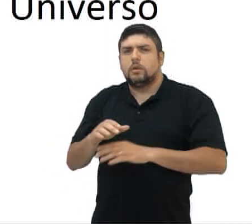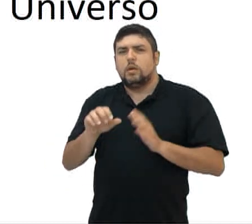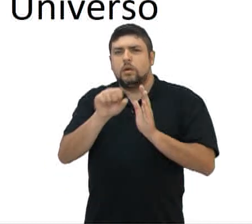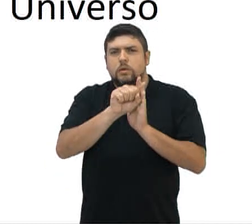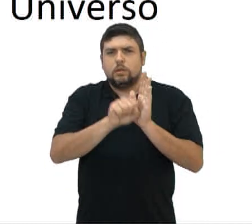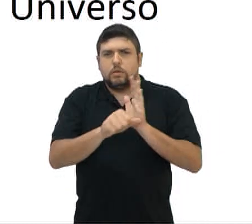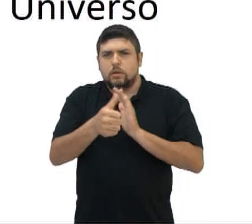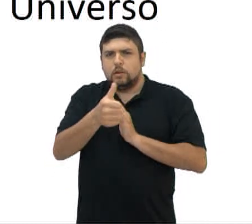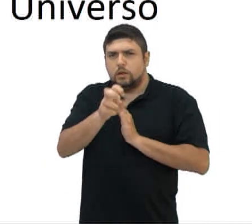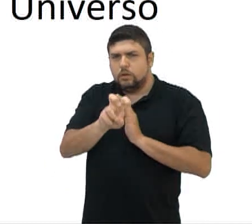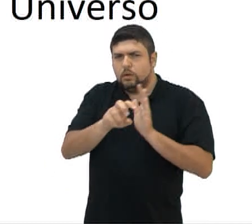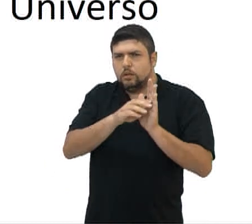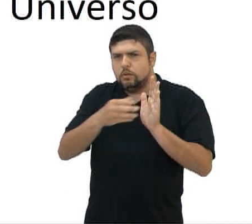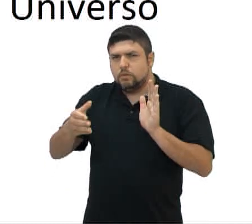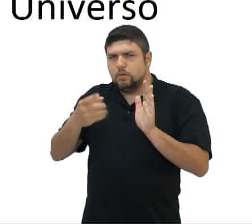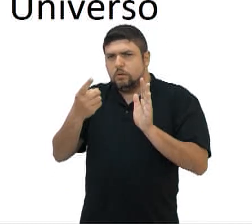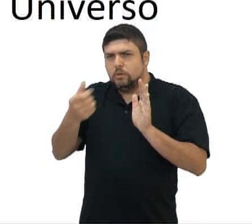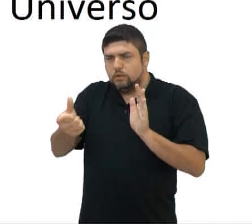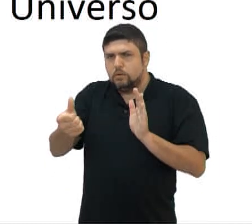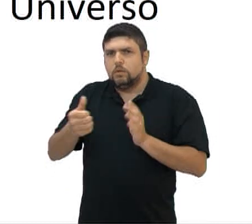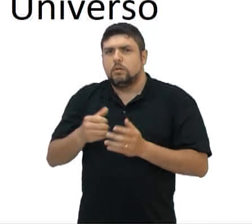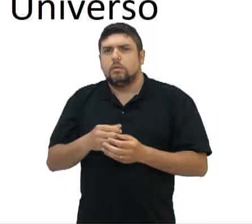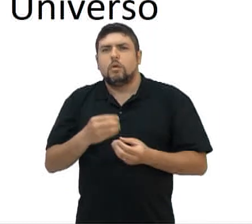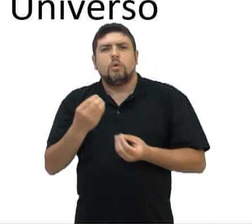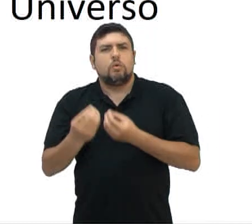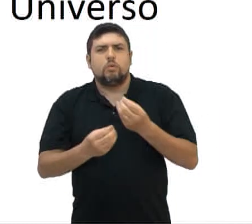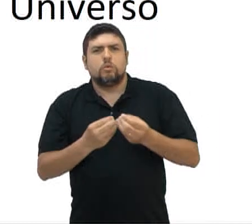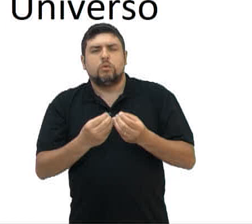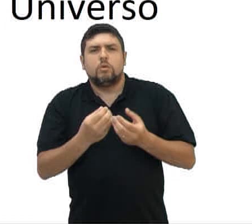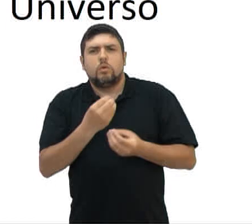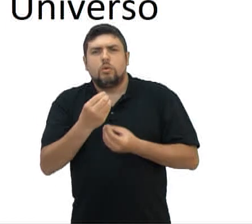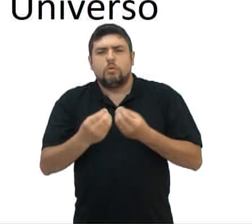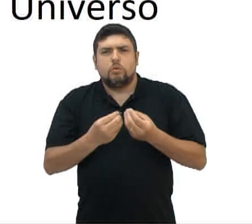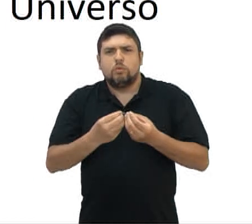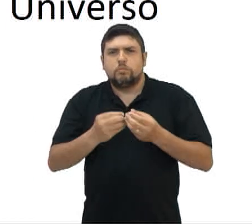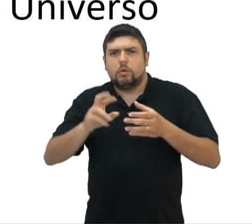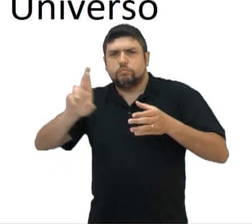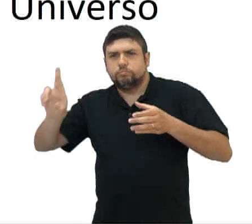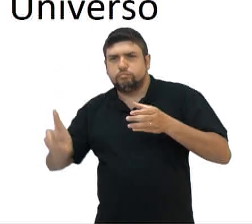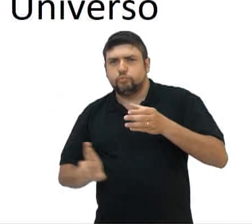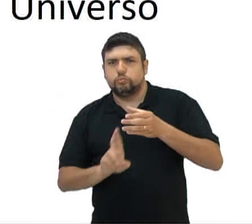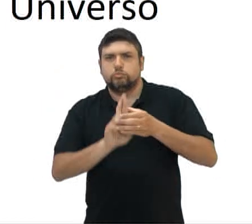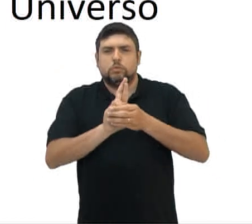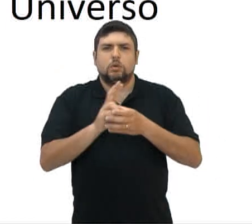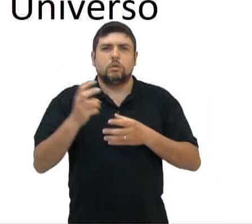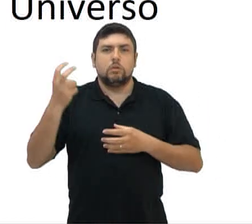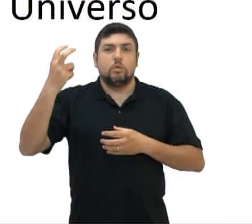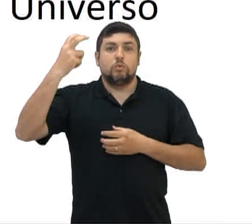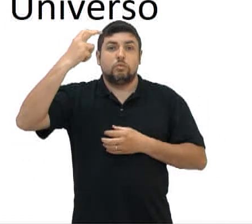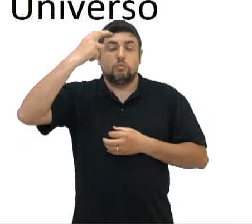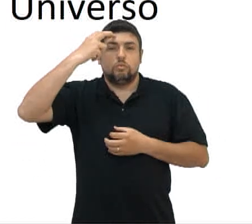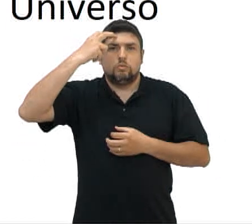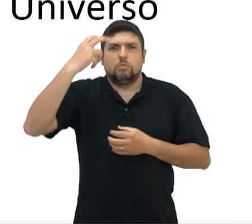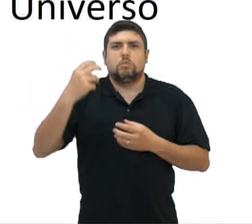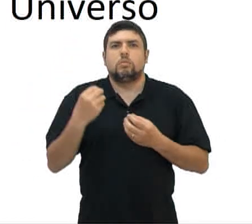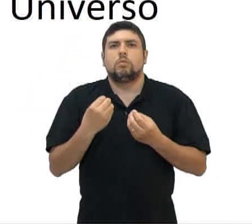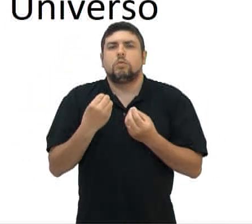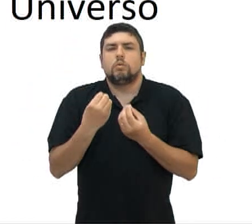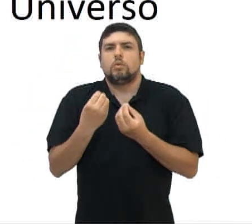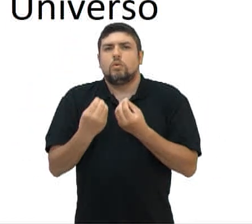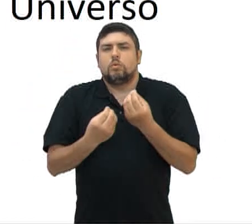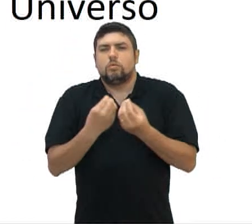XV e XVI, quando emergiu na Europa o Renascimento Cultural, uma nova concepção de mundo passou a